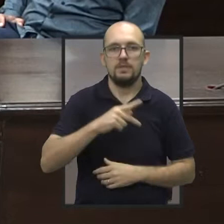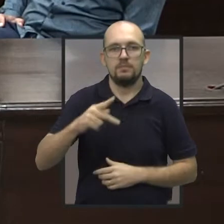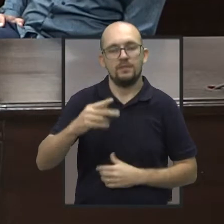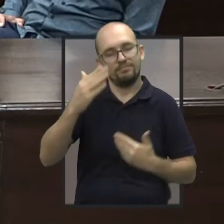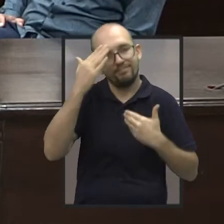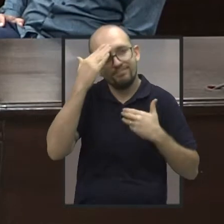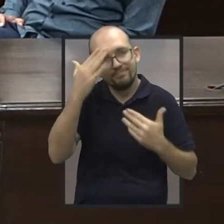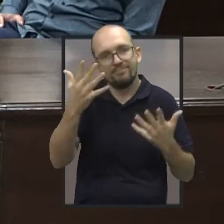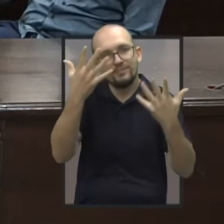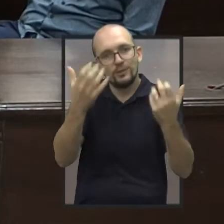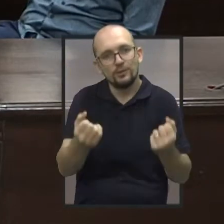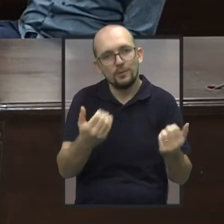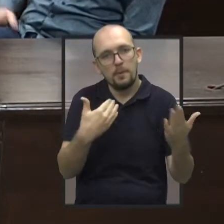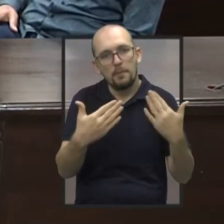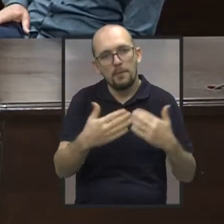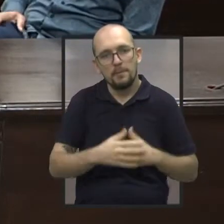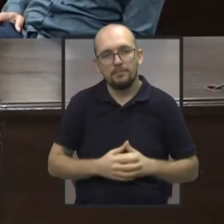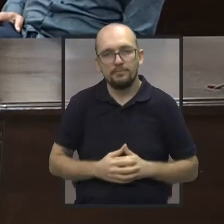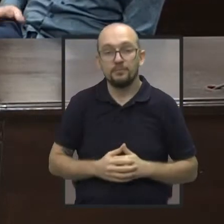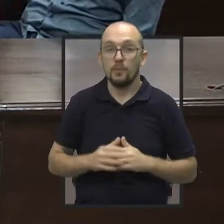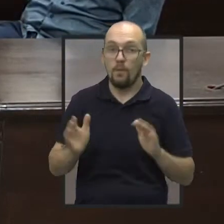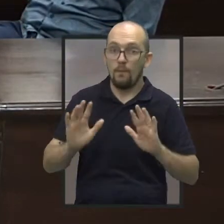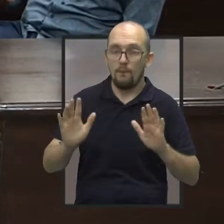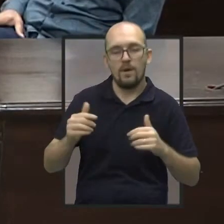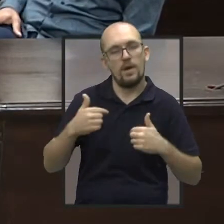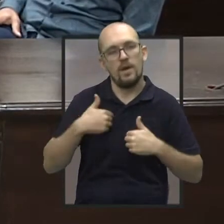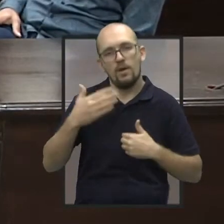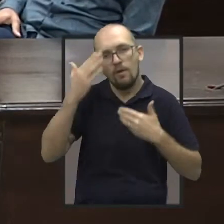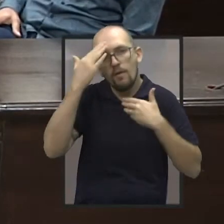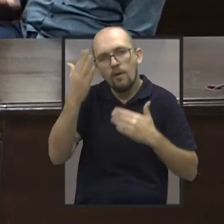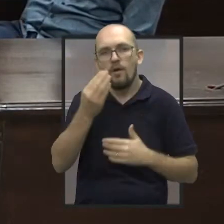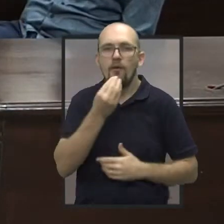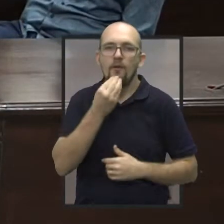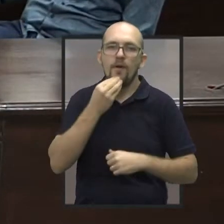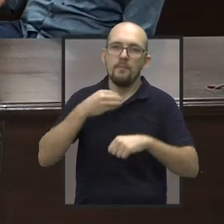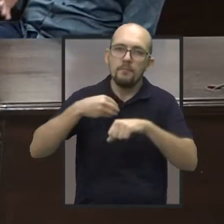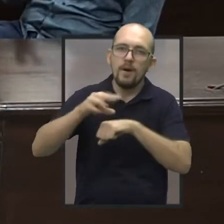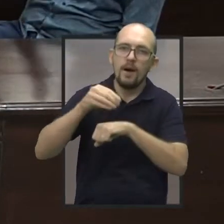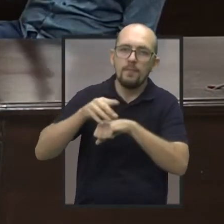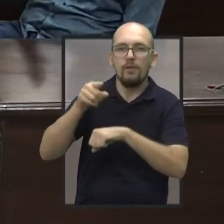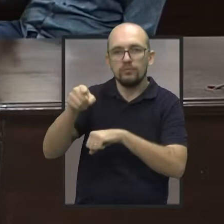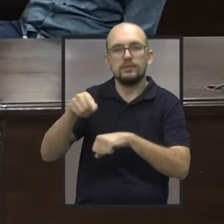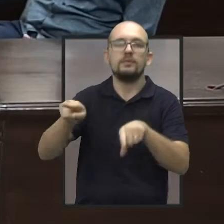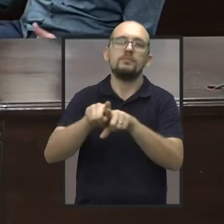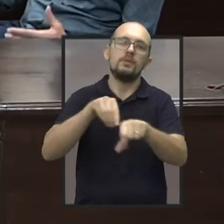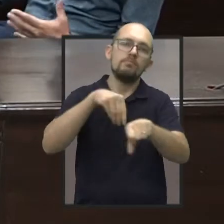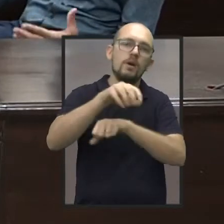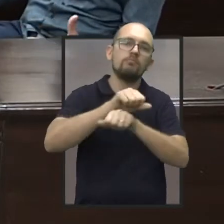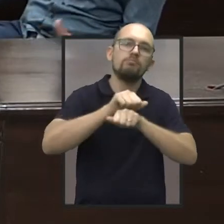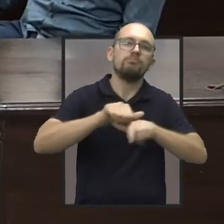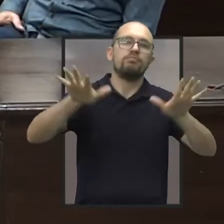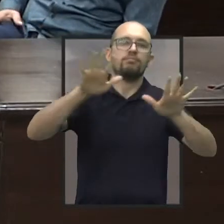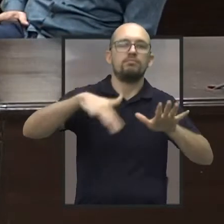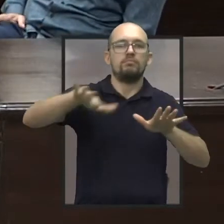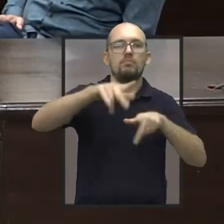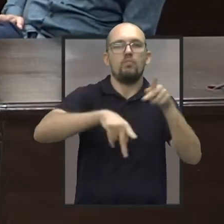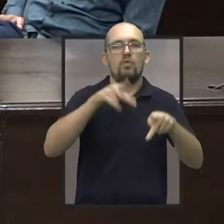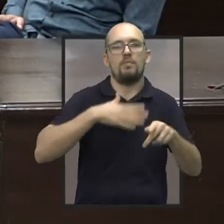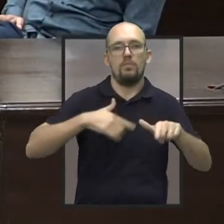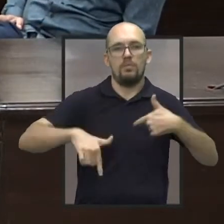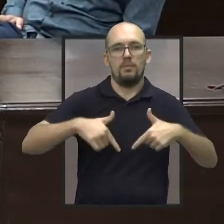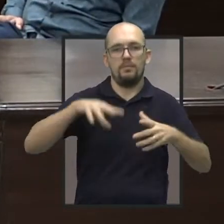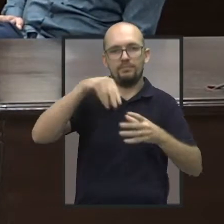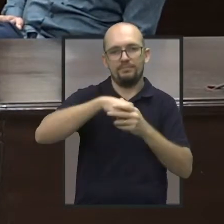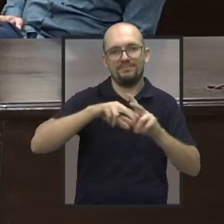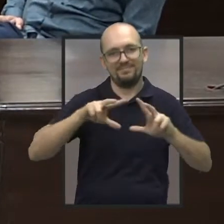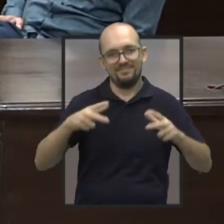ter aceitado o nosso convite. Viu? Olá Ângelo, eu que agradeço a oportunidade de estar passando não só a vocês, mas o público, o trabalho nosso aqui na Câmara Municipal de